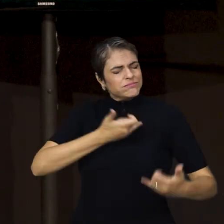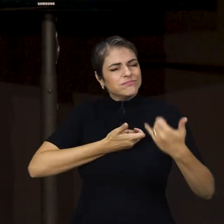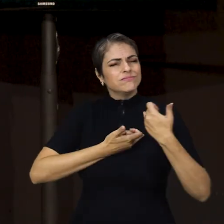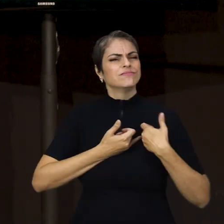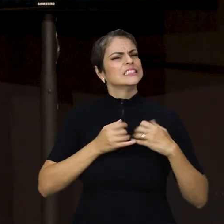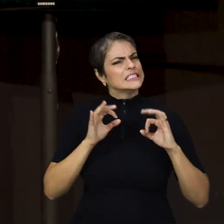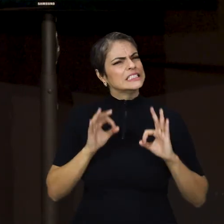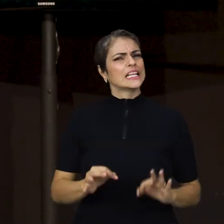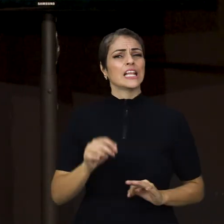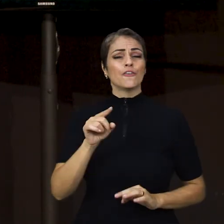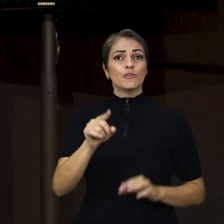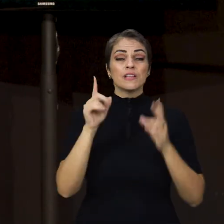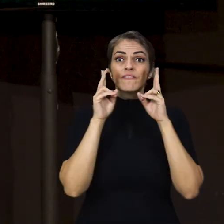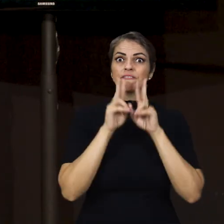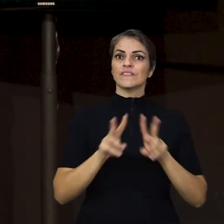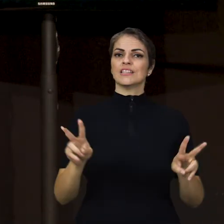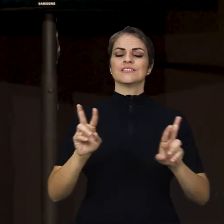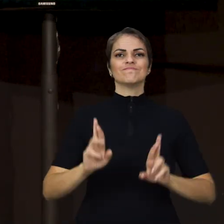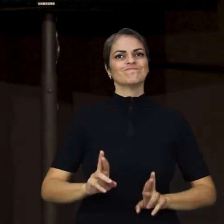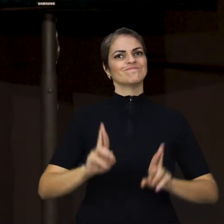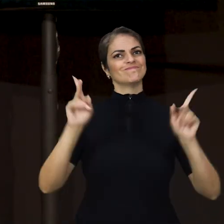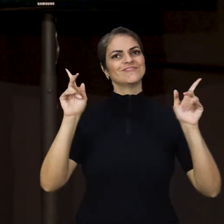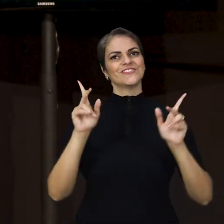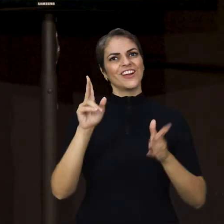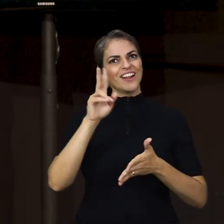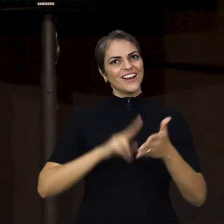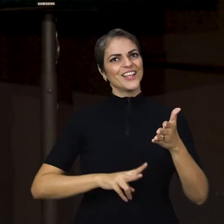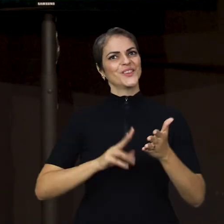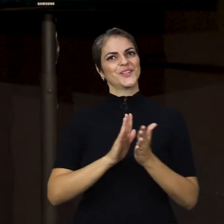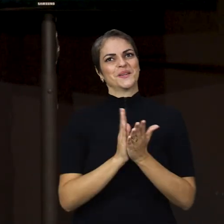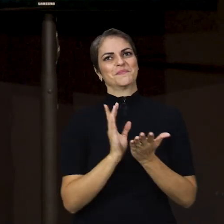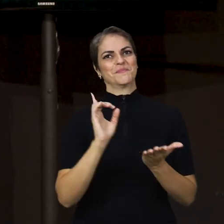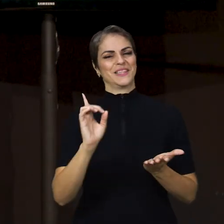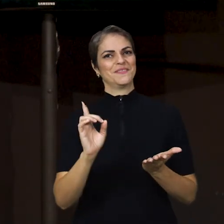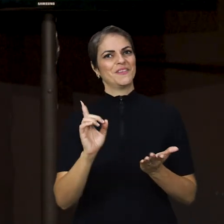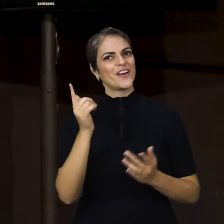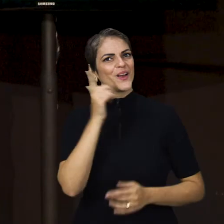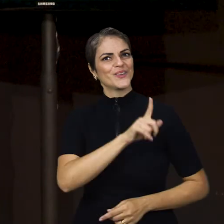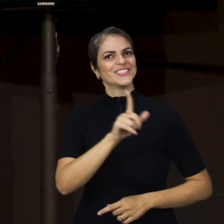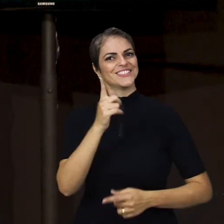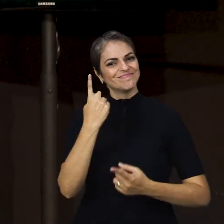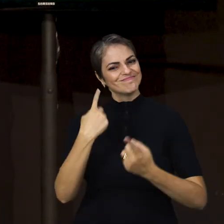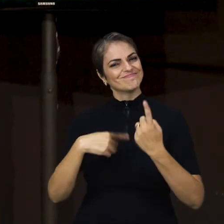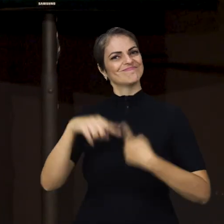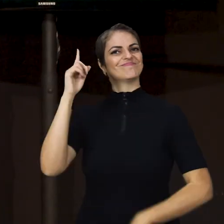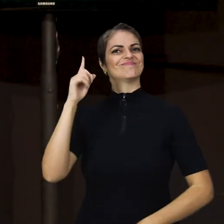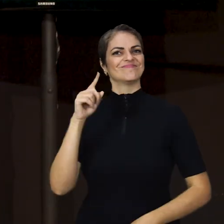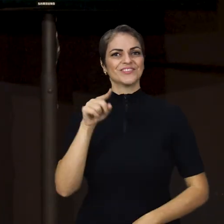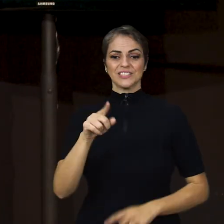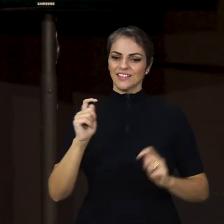a sua maneira de olhar para o texto bíblico vai ser transformada, você vai receber muita